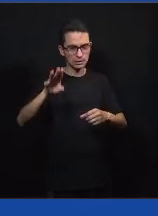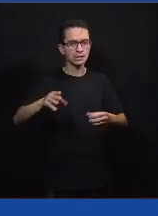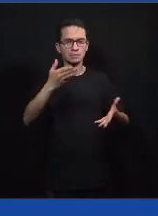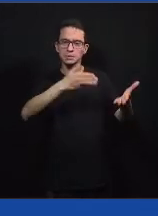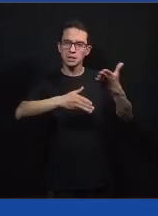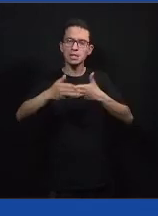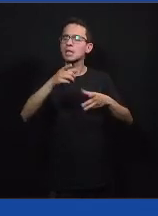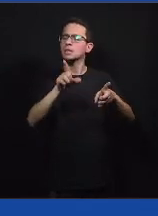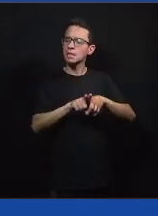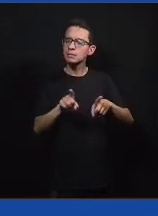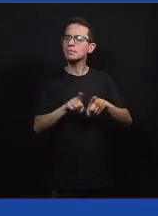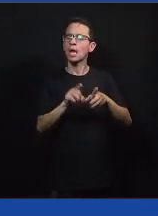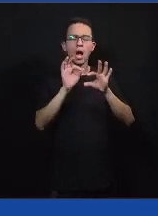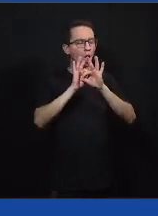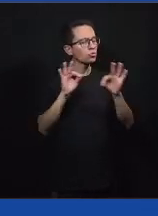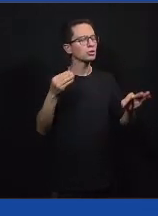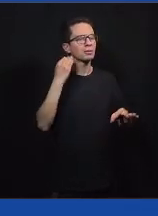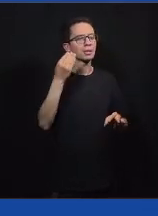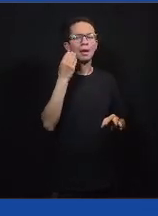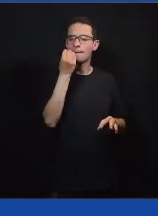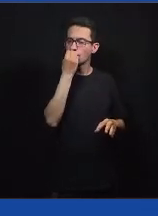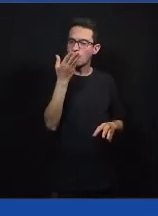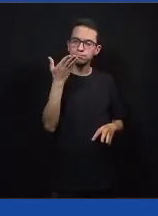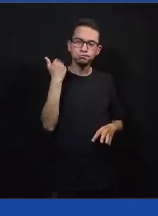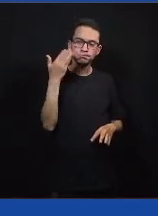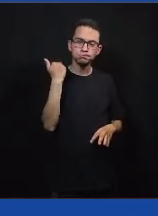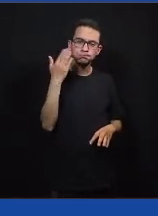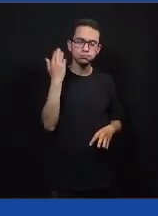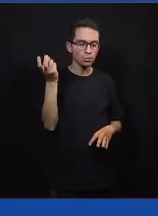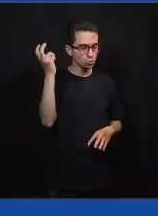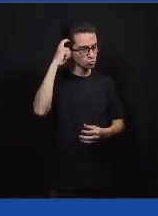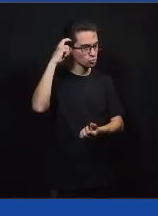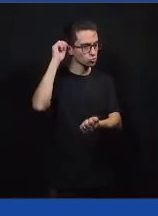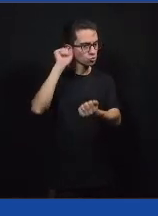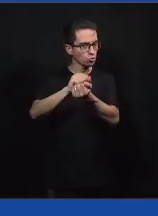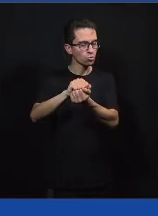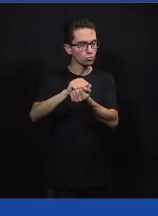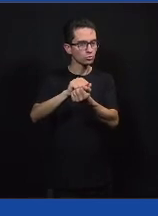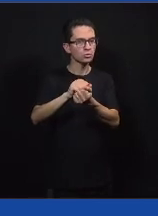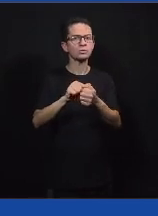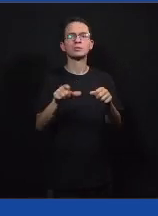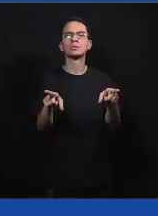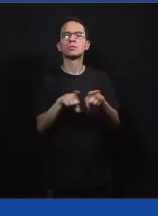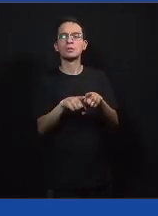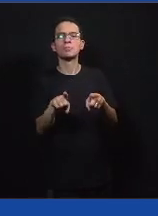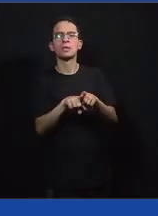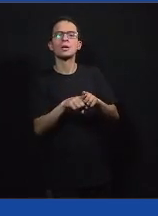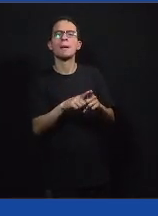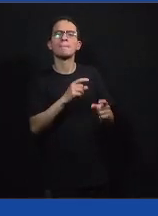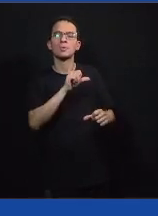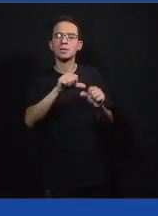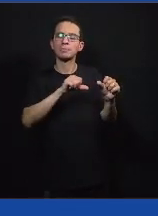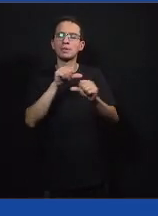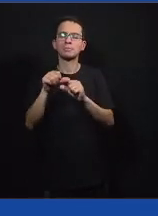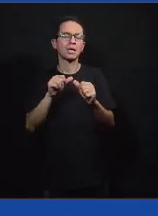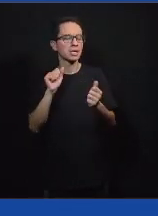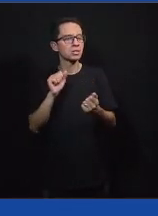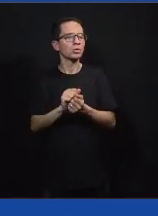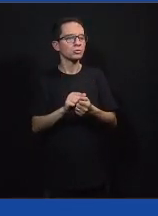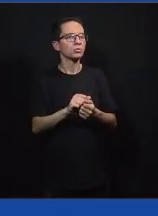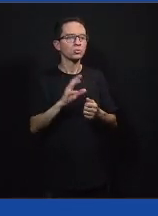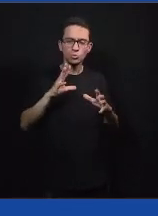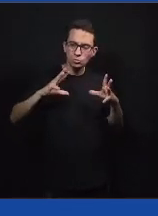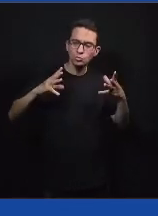de experiências também muito rica e de todo mundo pode aprender juntos e também implementar mudanças na na sociedade